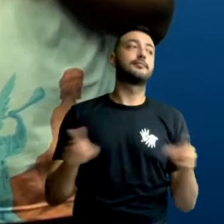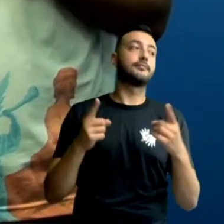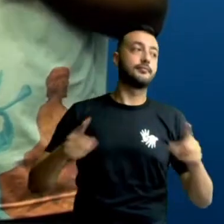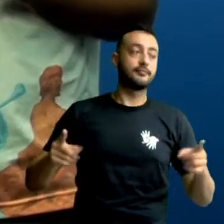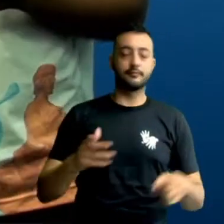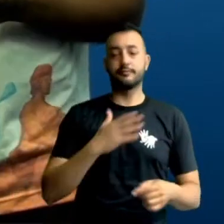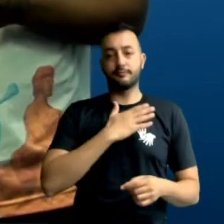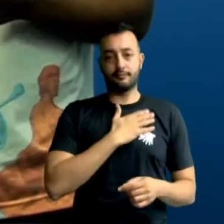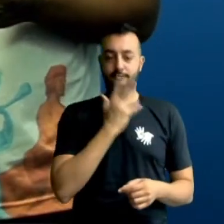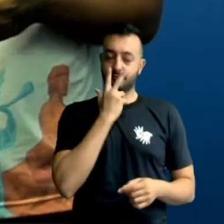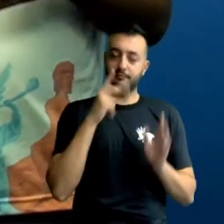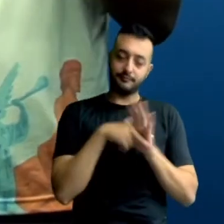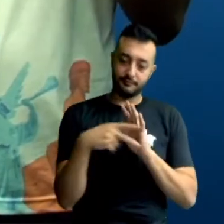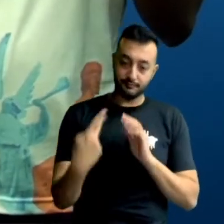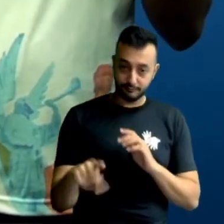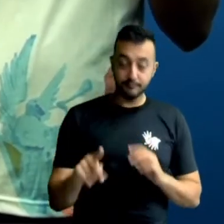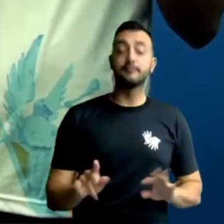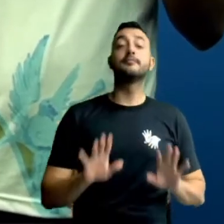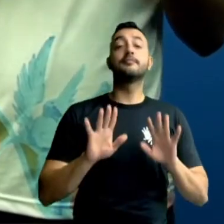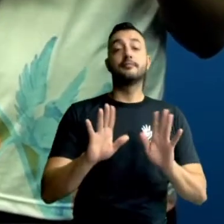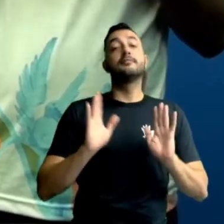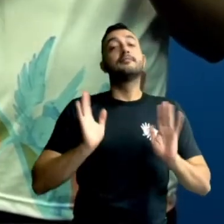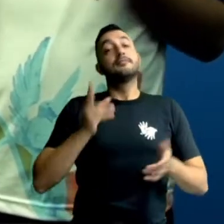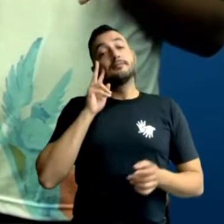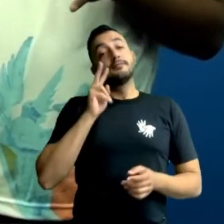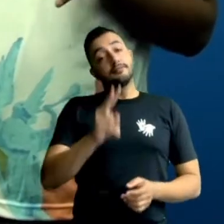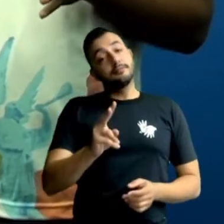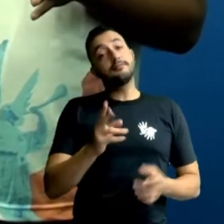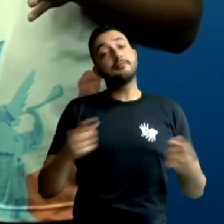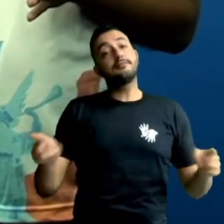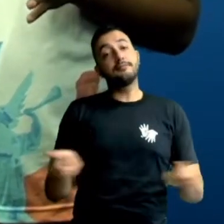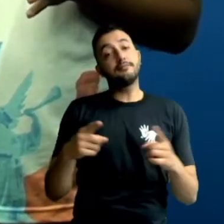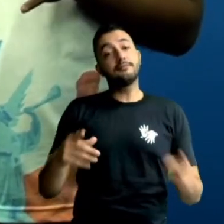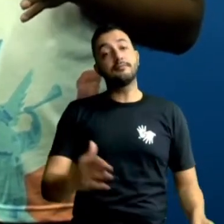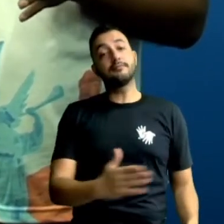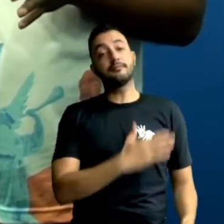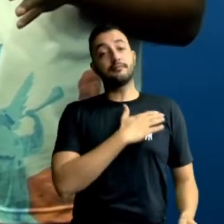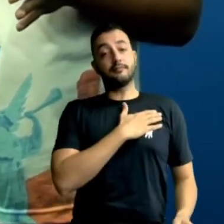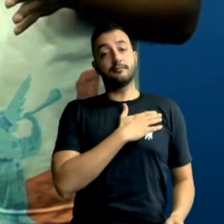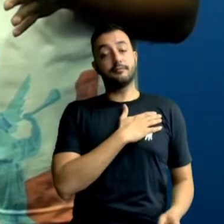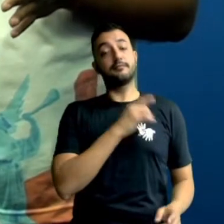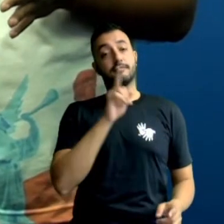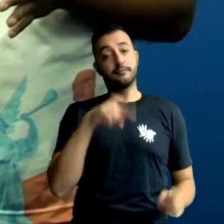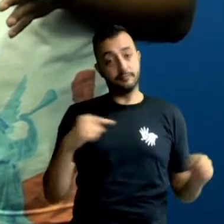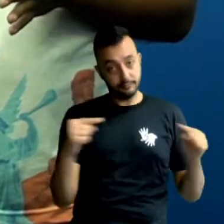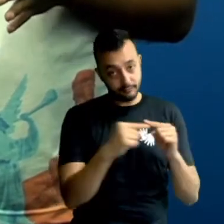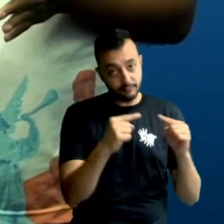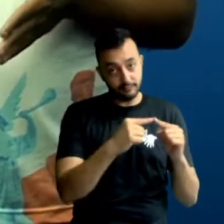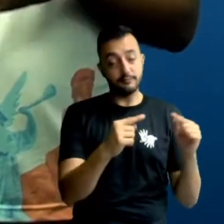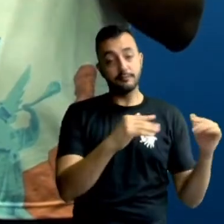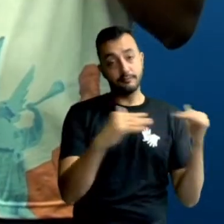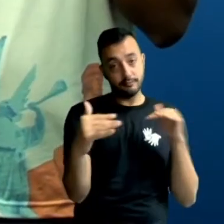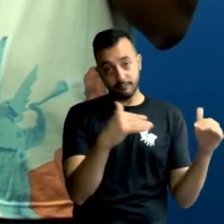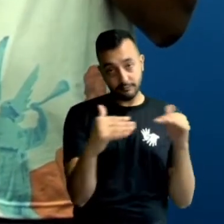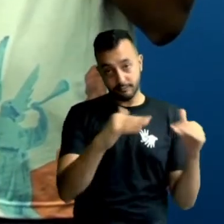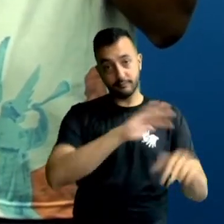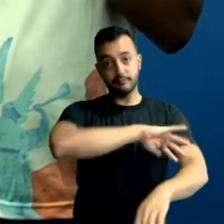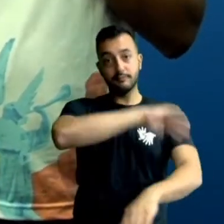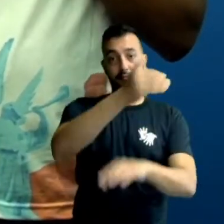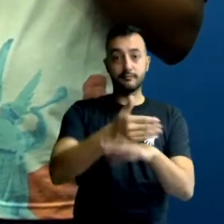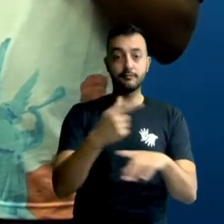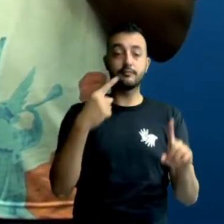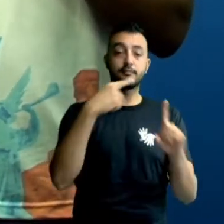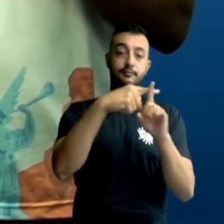sobre o hino da vitória de Santo Antão. E a gente viu que este hino faz referência a essa batalha, a Batalha do Monte das Tabocas, né? E nós vimos